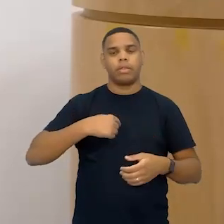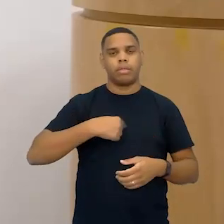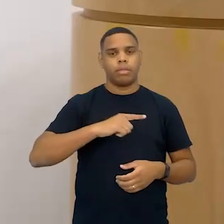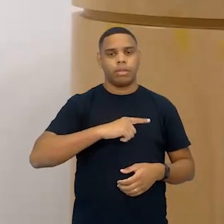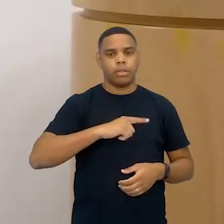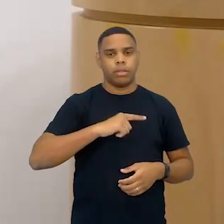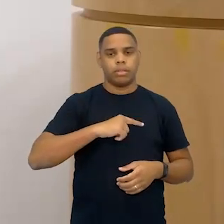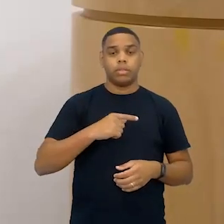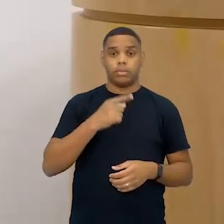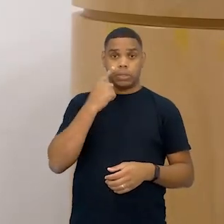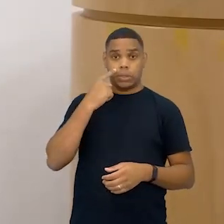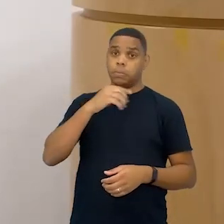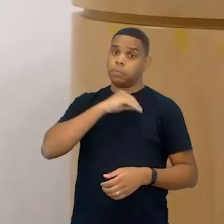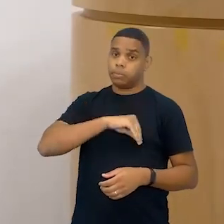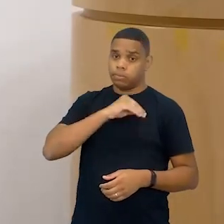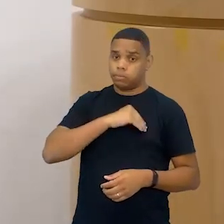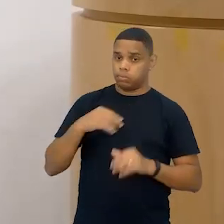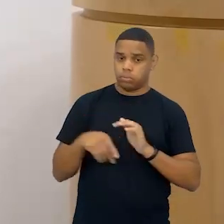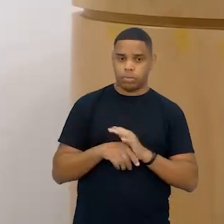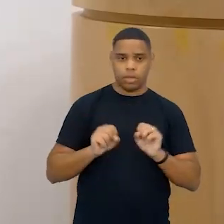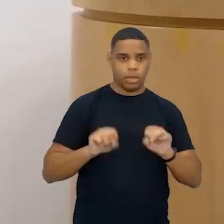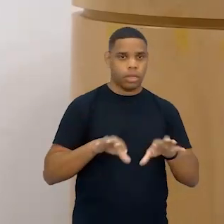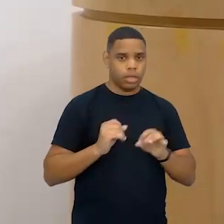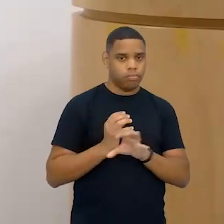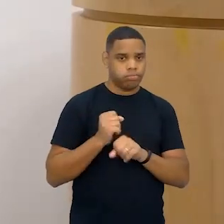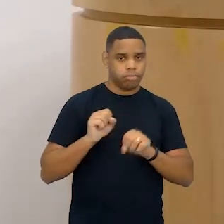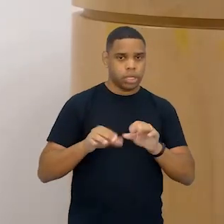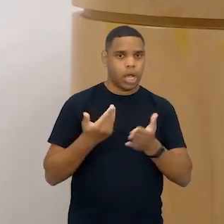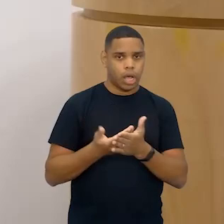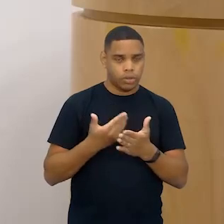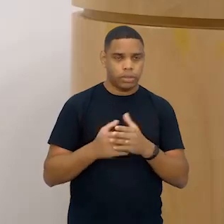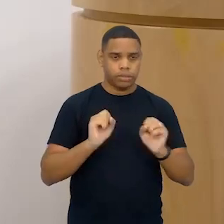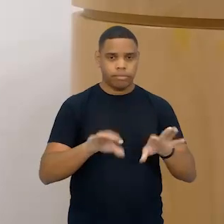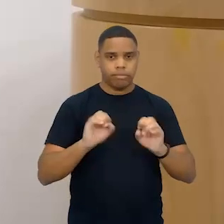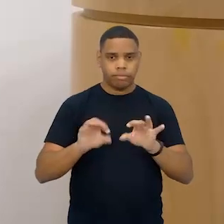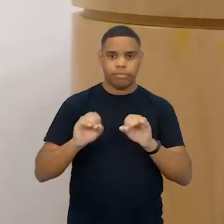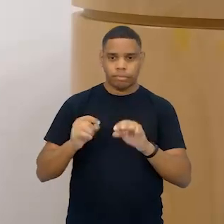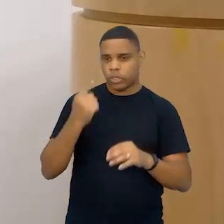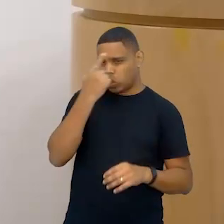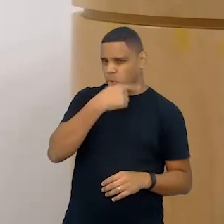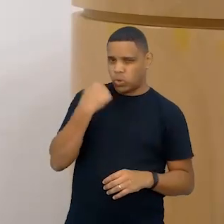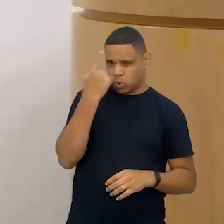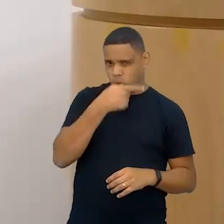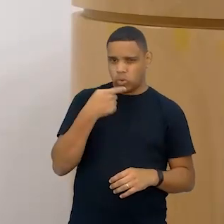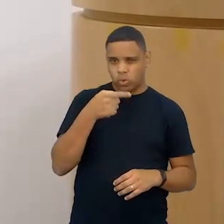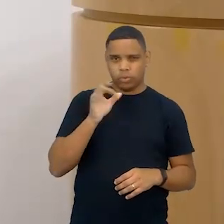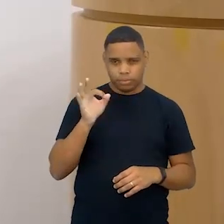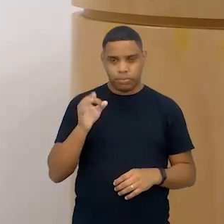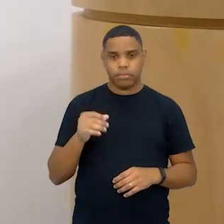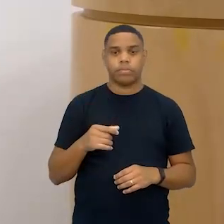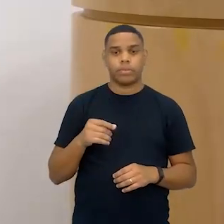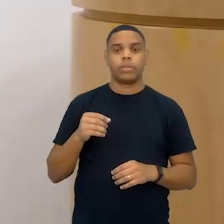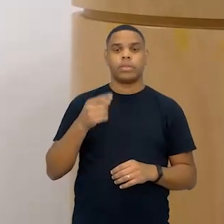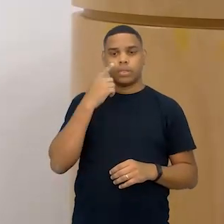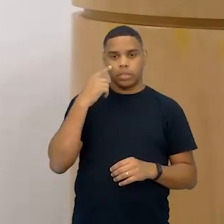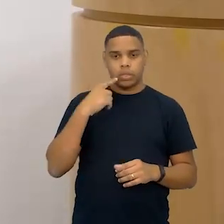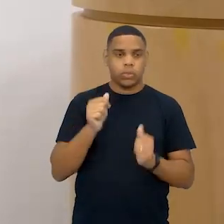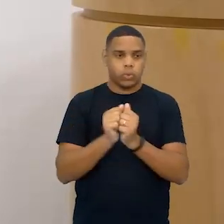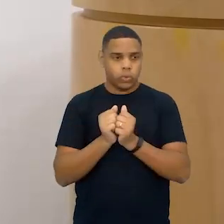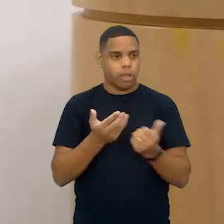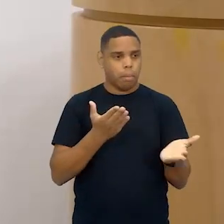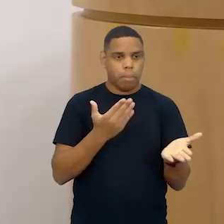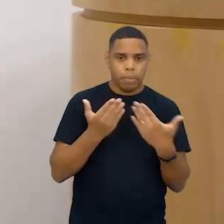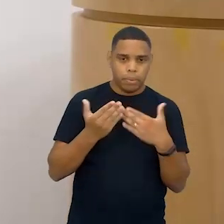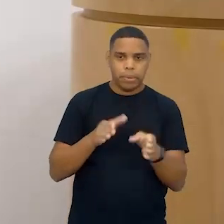aí um valor por essas aulas que são horas, né, de ATPC, na verdade, que eu vou estar junto com os meus pares